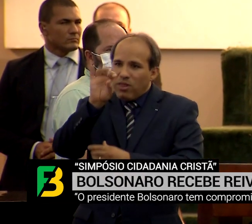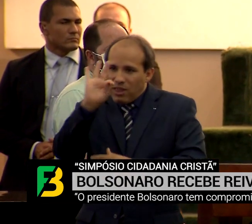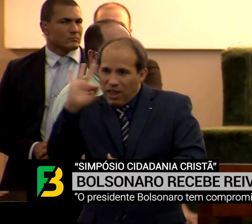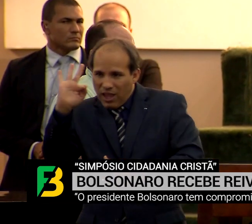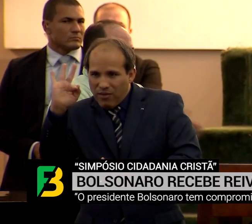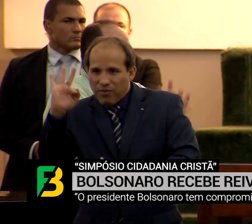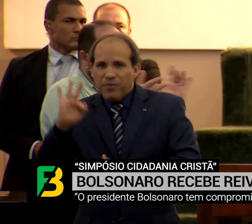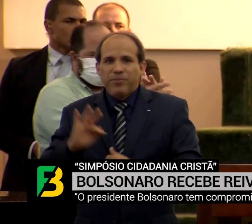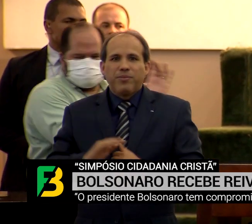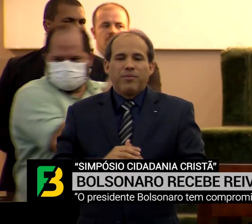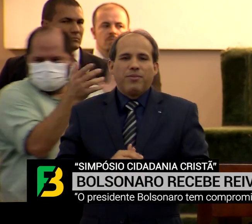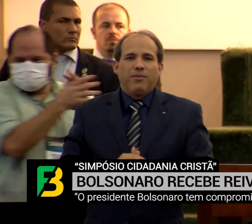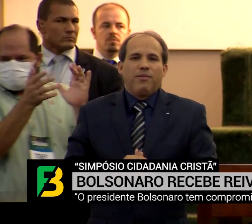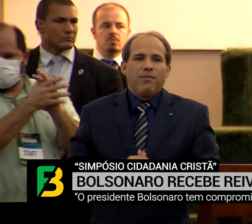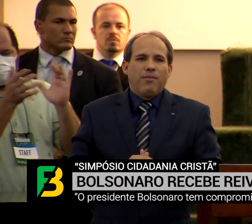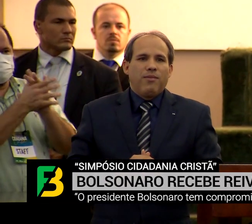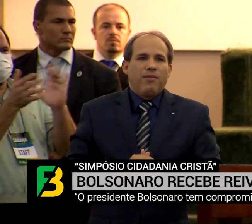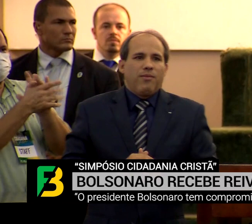Federal.